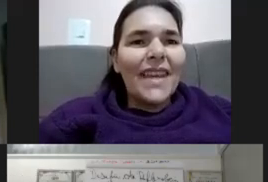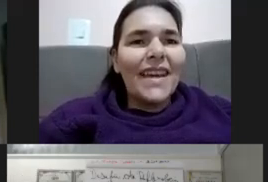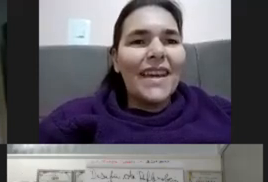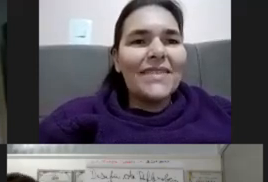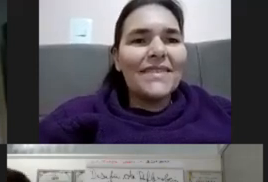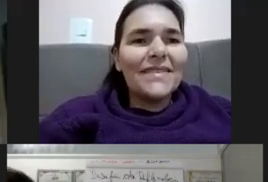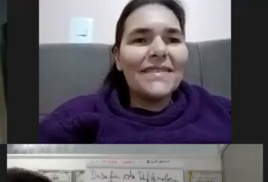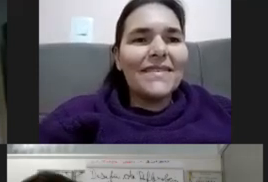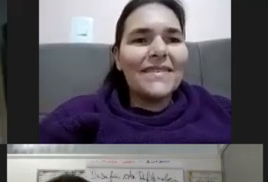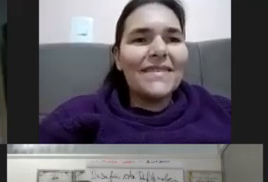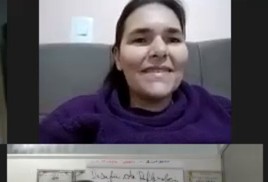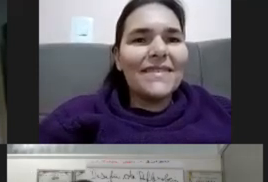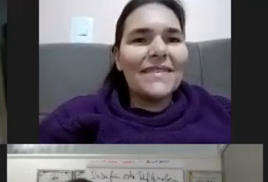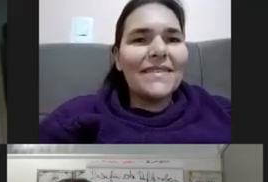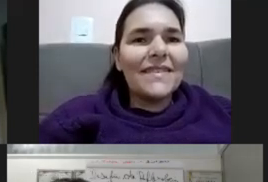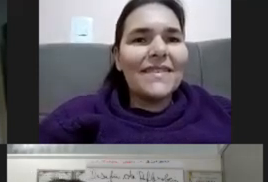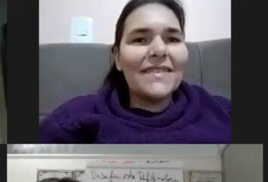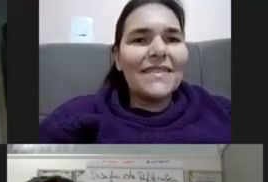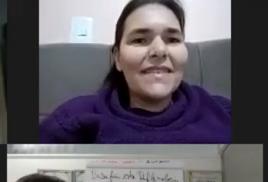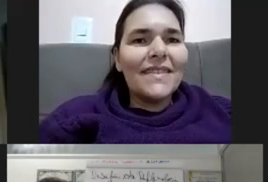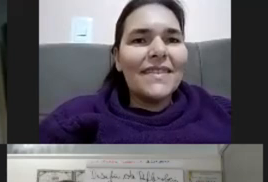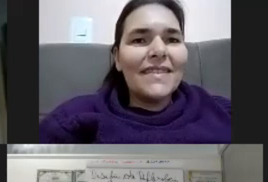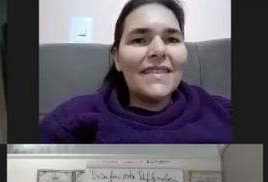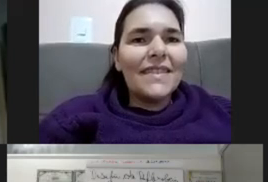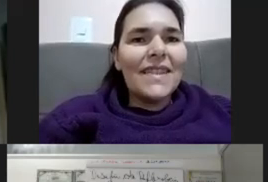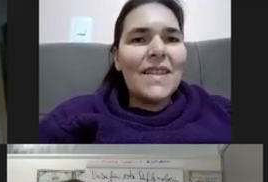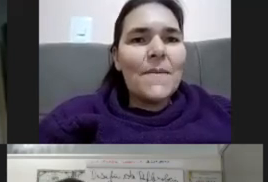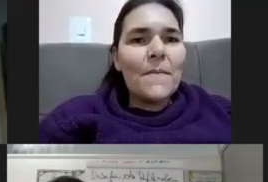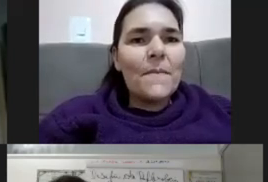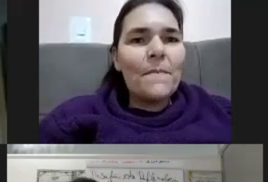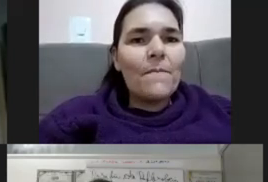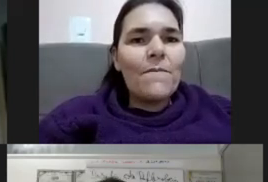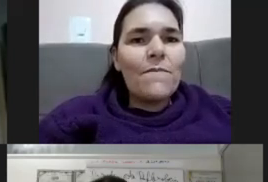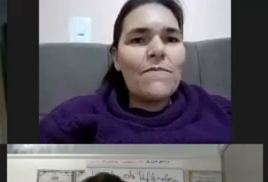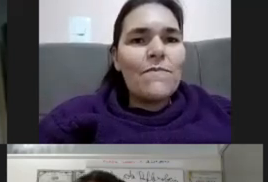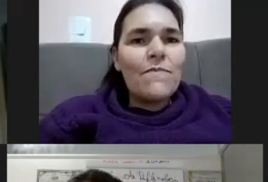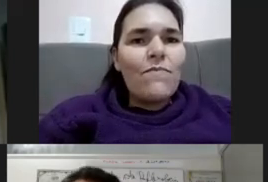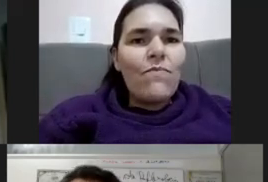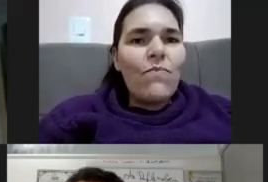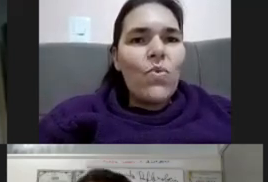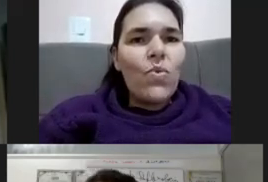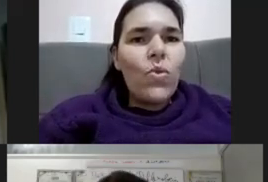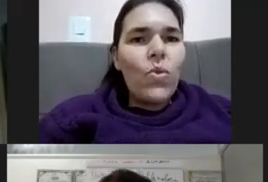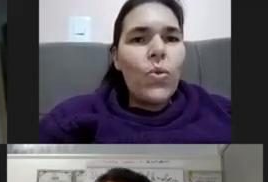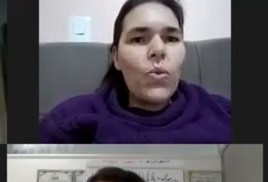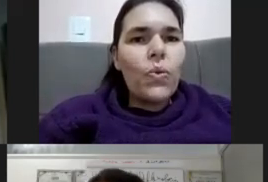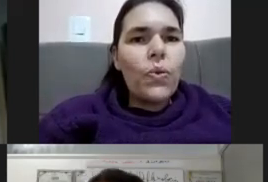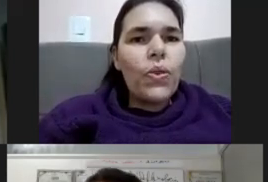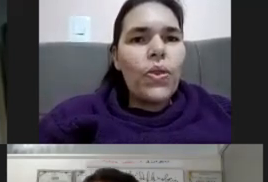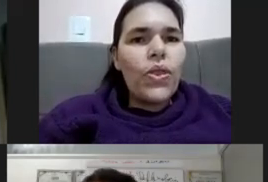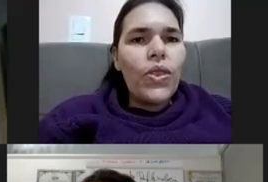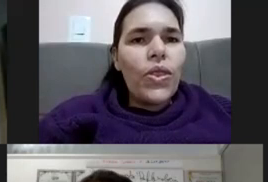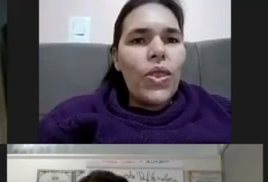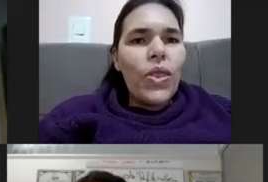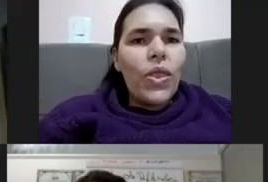indelicado com você, Riquelma. Quem está aqui no curso, eu preciso saber. Se você puder falar logicamente. Na manicure e pedicure, quanto você ganha mais